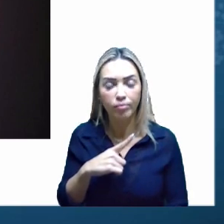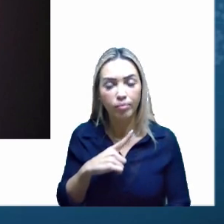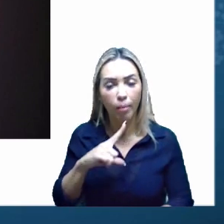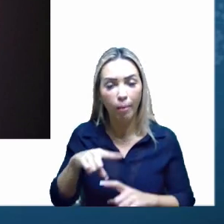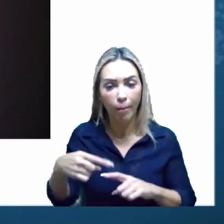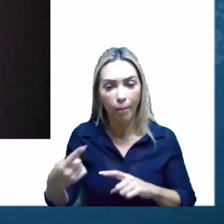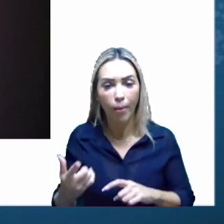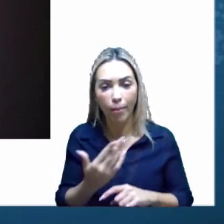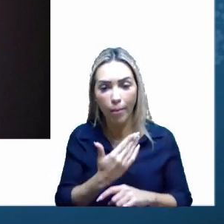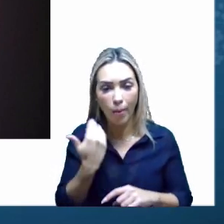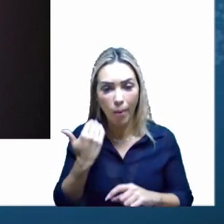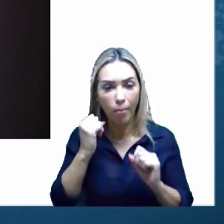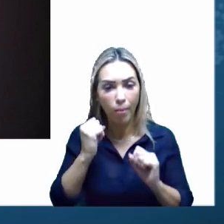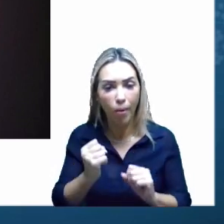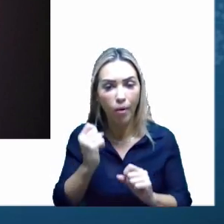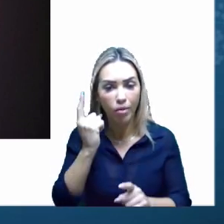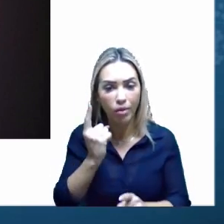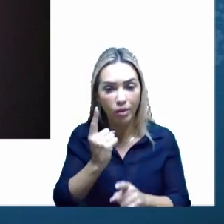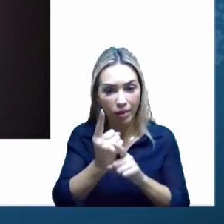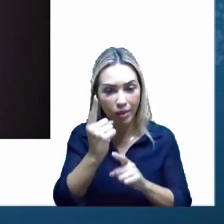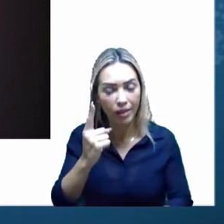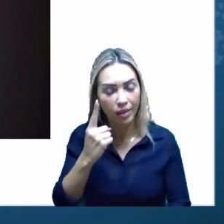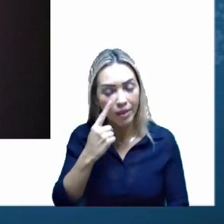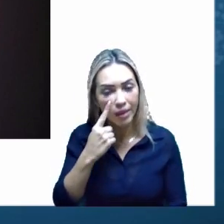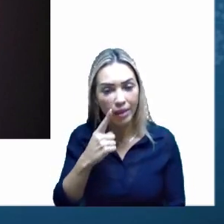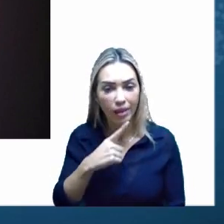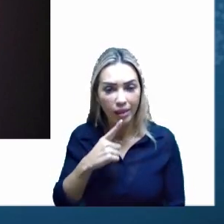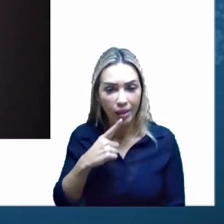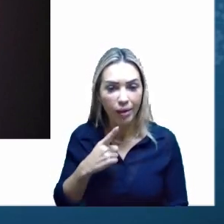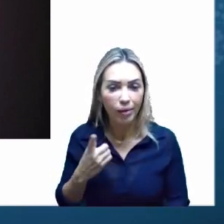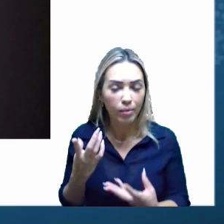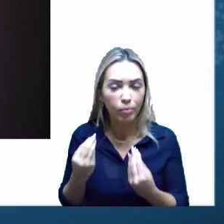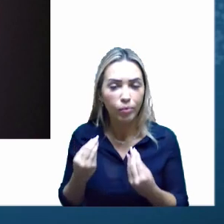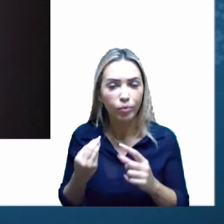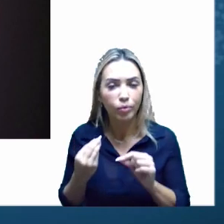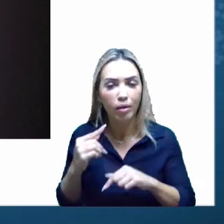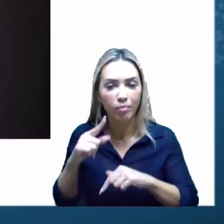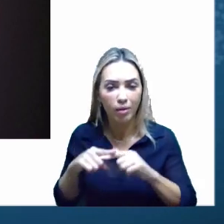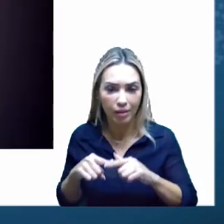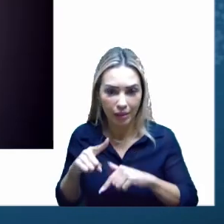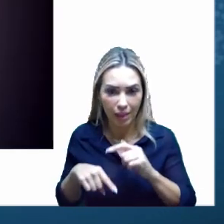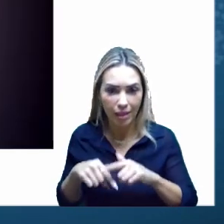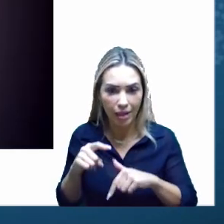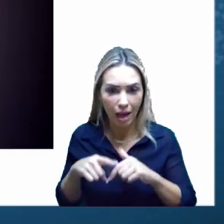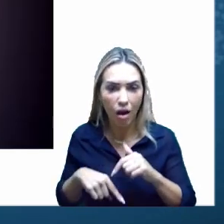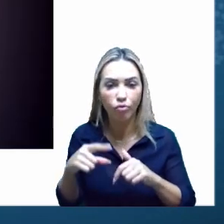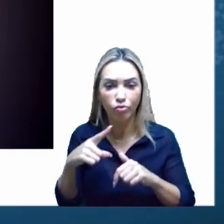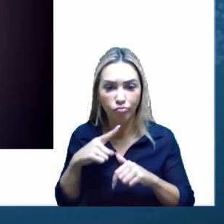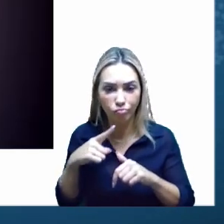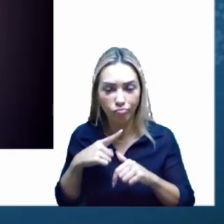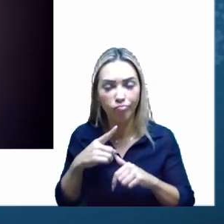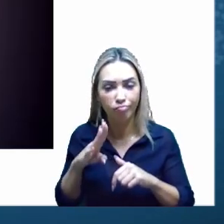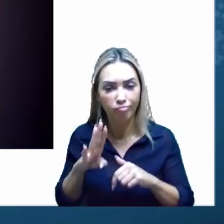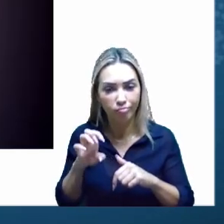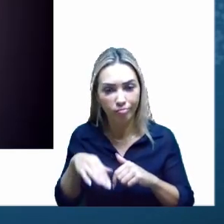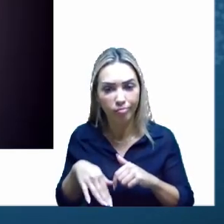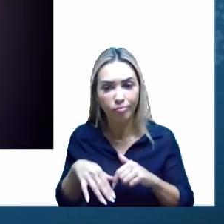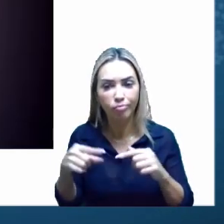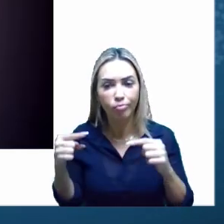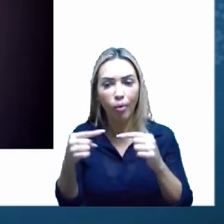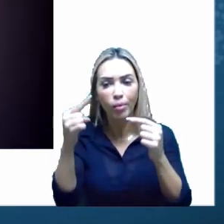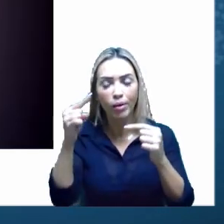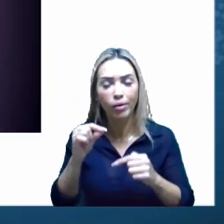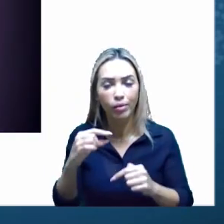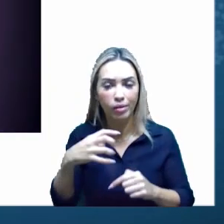pós-mortem, e você pode ver que havia muito material e bem consistente com os